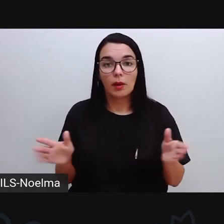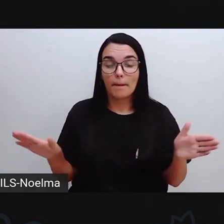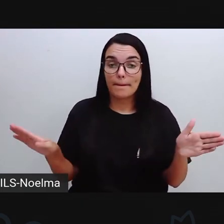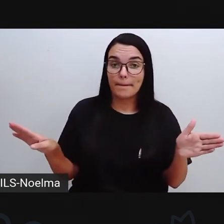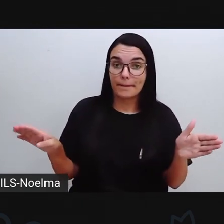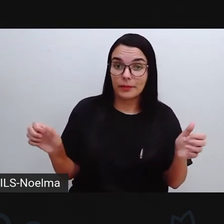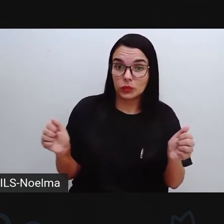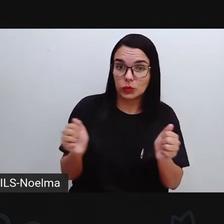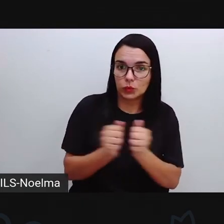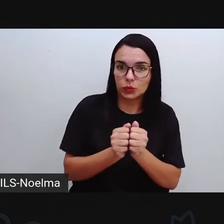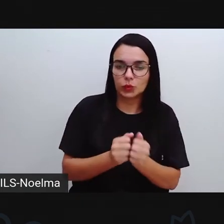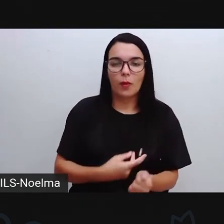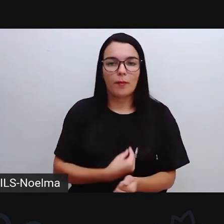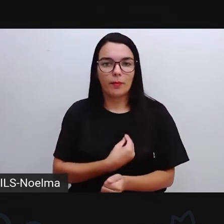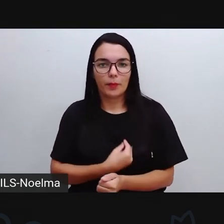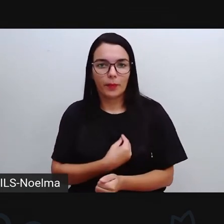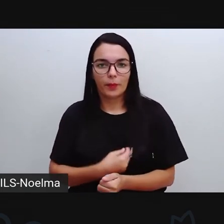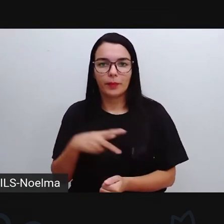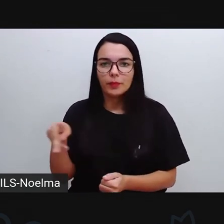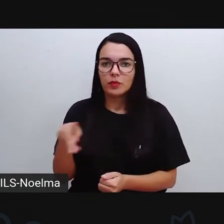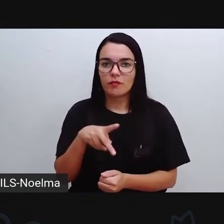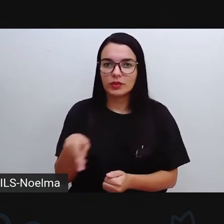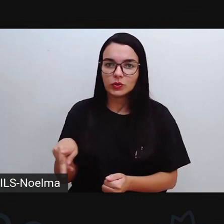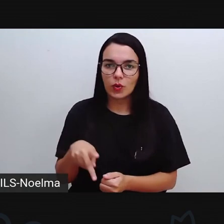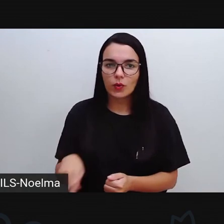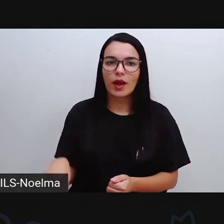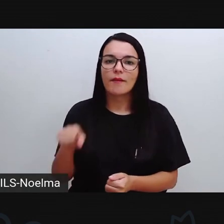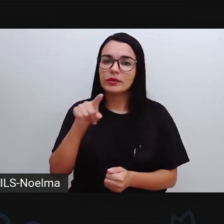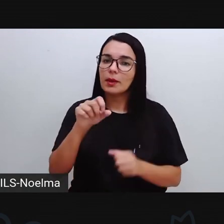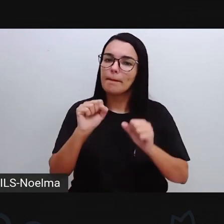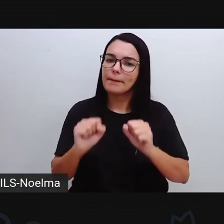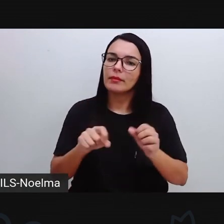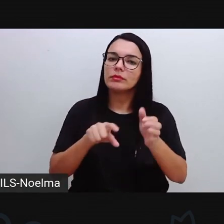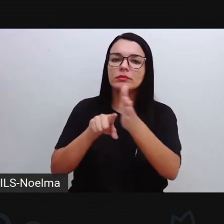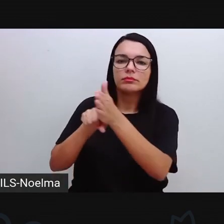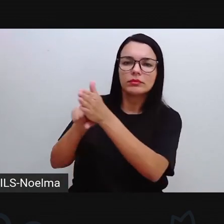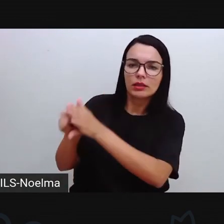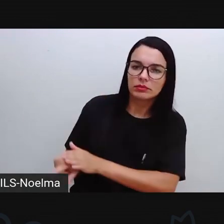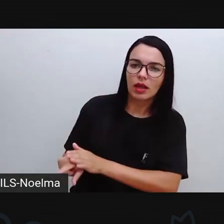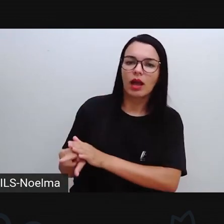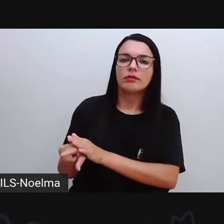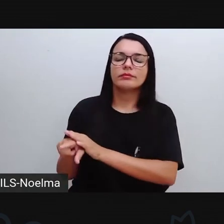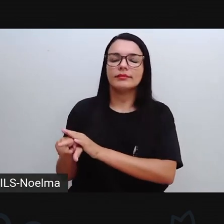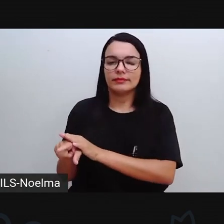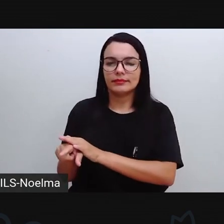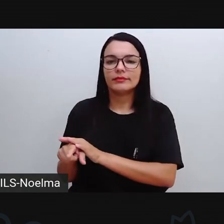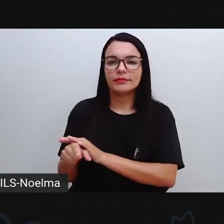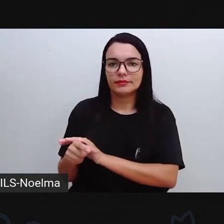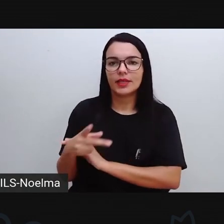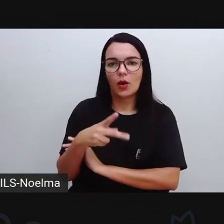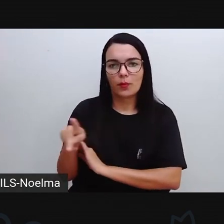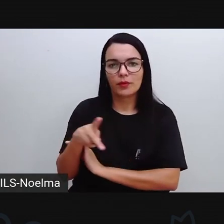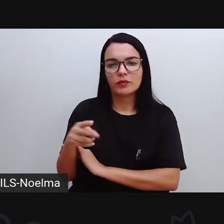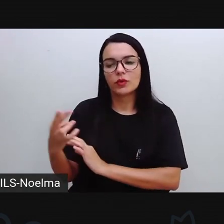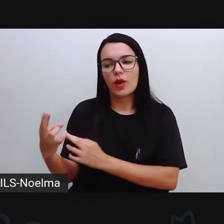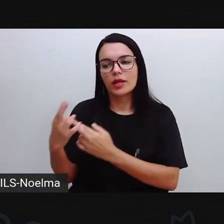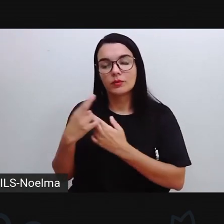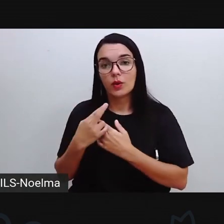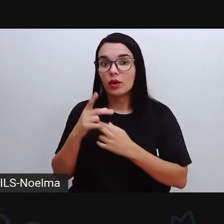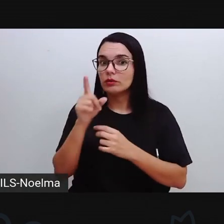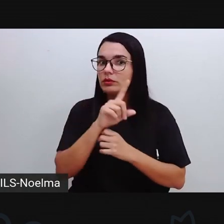momento presencial com o seu professor, com a sua professora, vocês podem estar tirando essas dúvidas. Só não